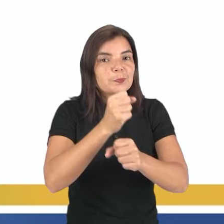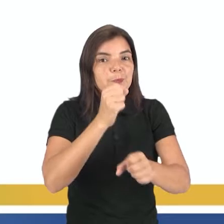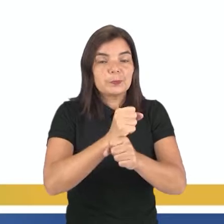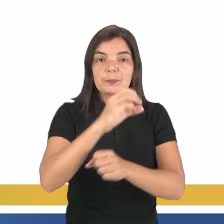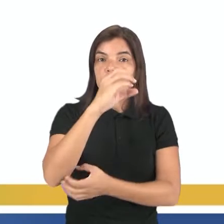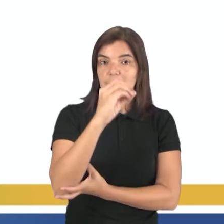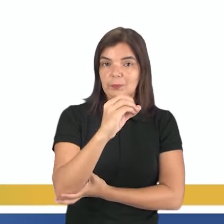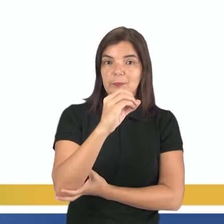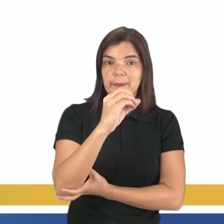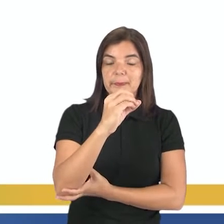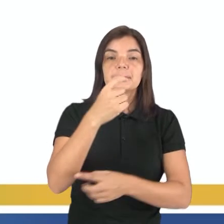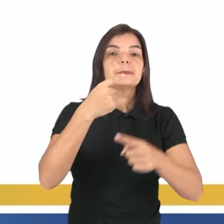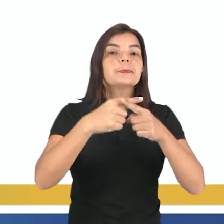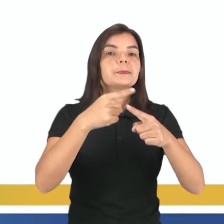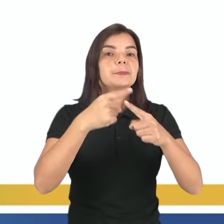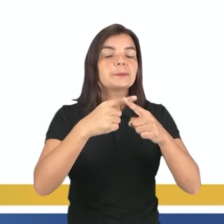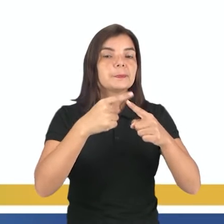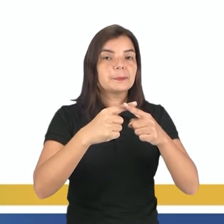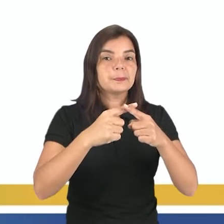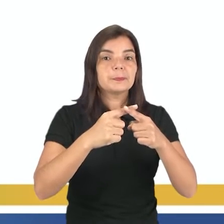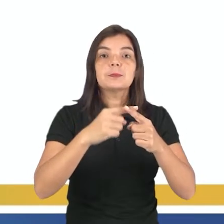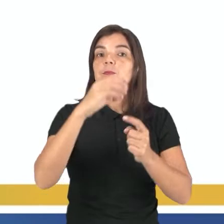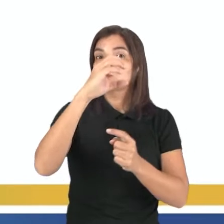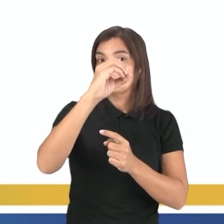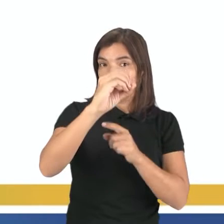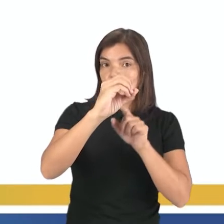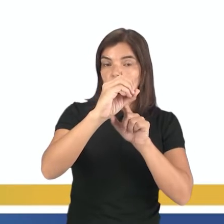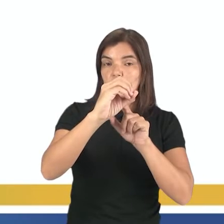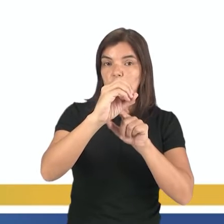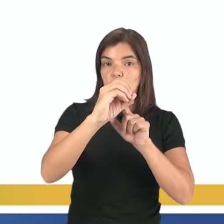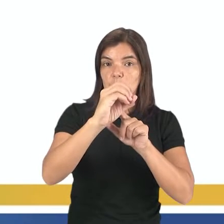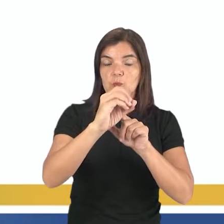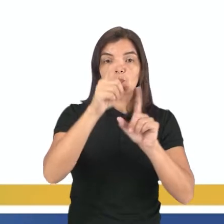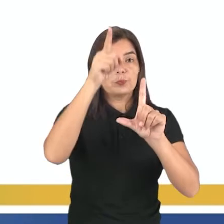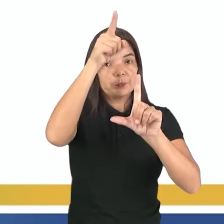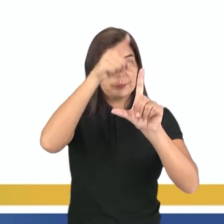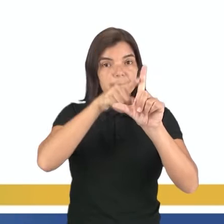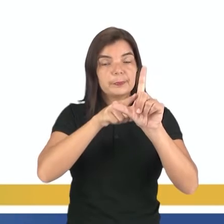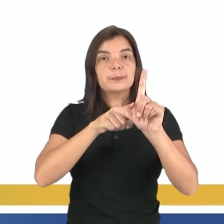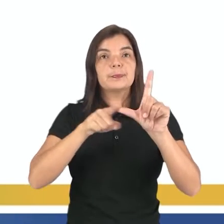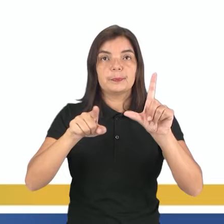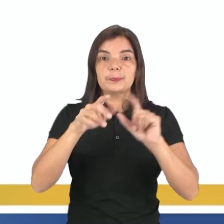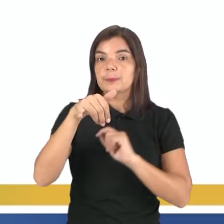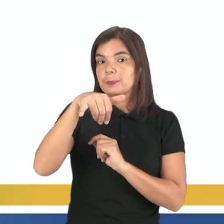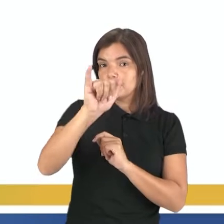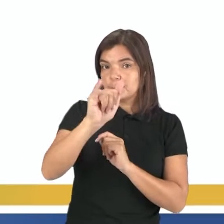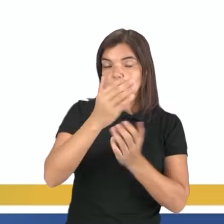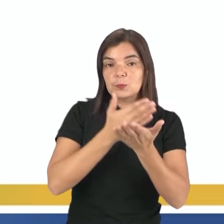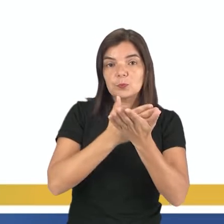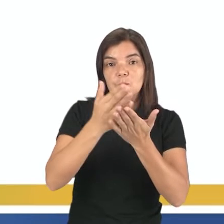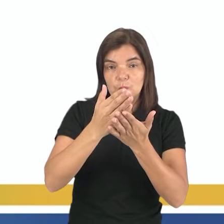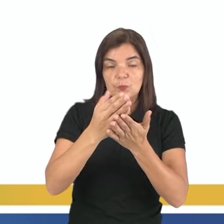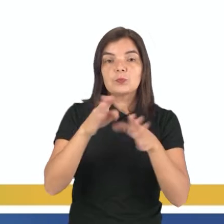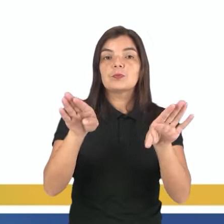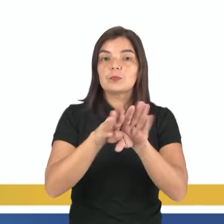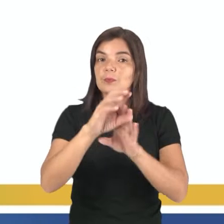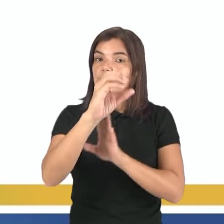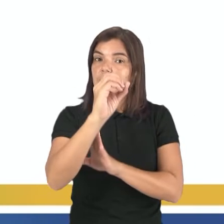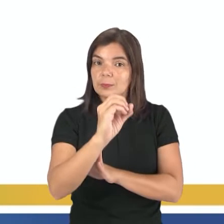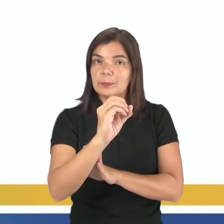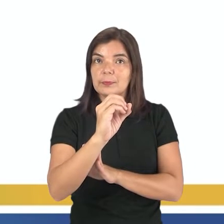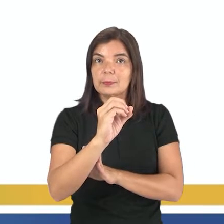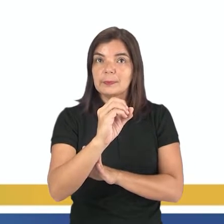do zero, porque o ponto em que o gráfico vai interceptar o eixo y é no ponto de abscissa